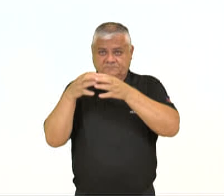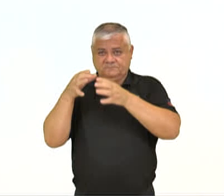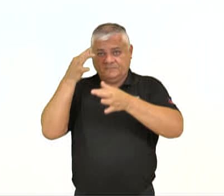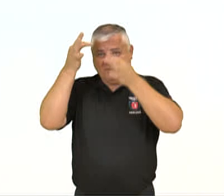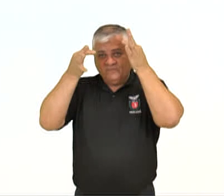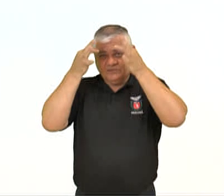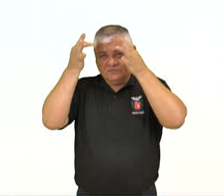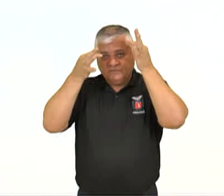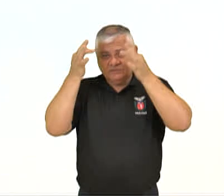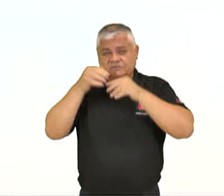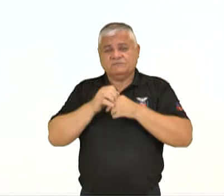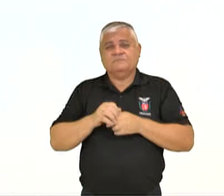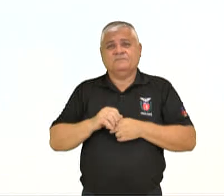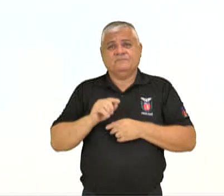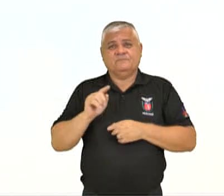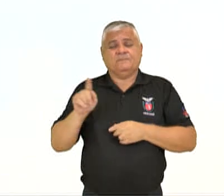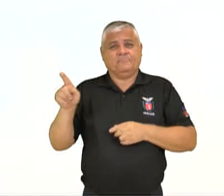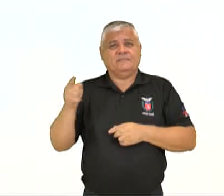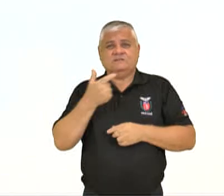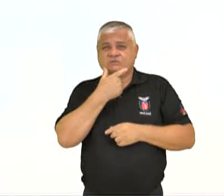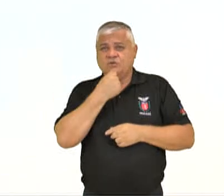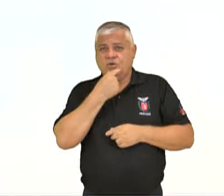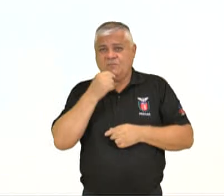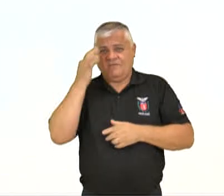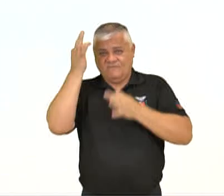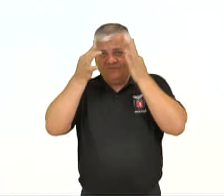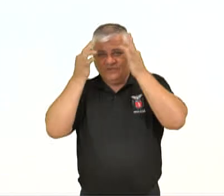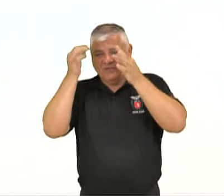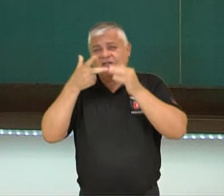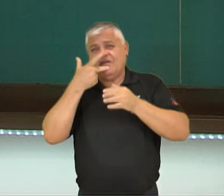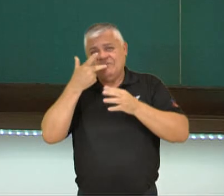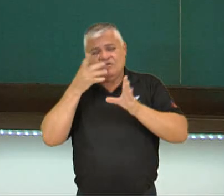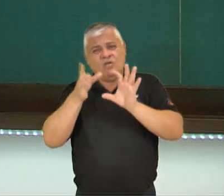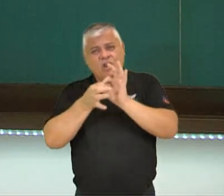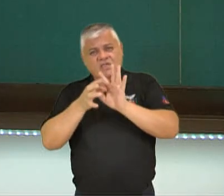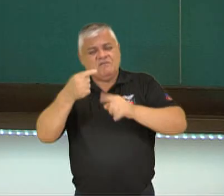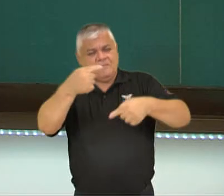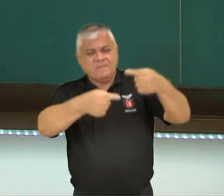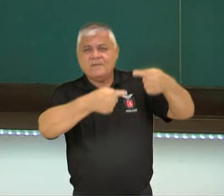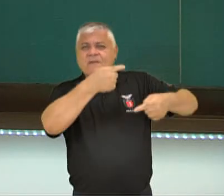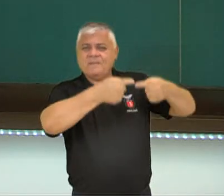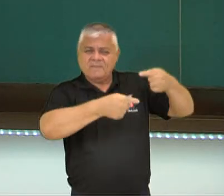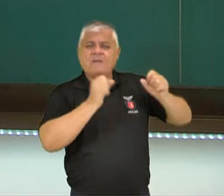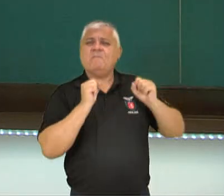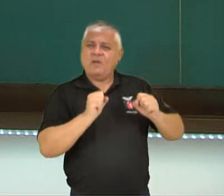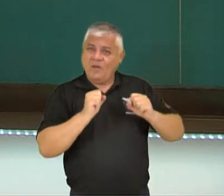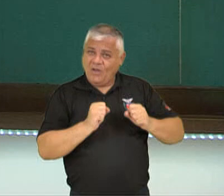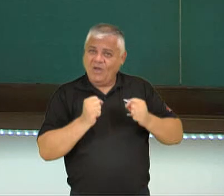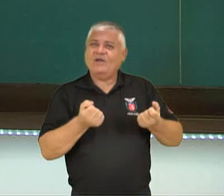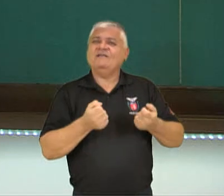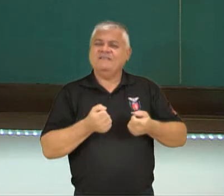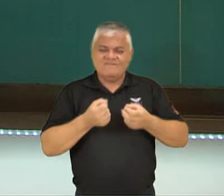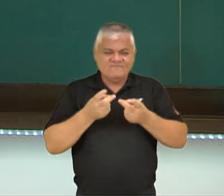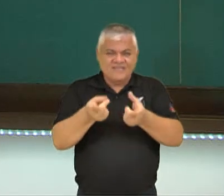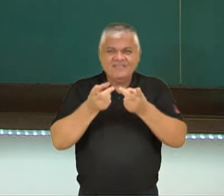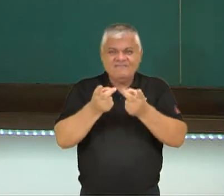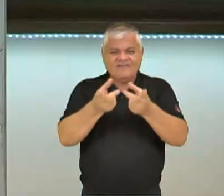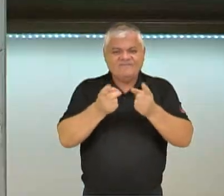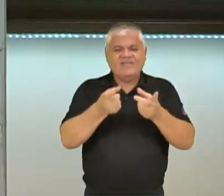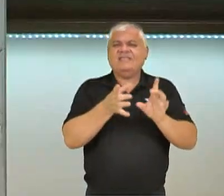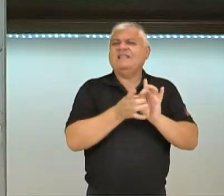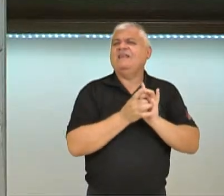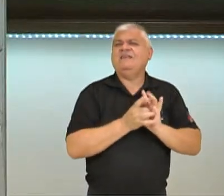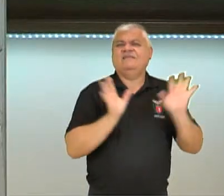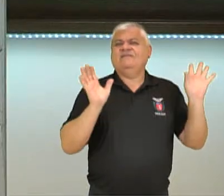fisiocratas, Adam Smith, ele também defendia a livre concorrência e o livre comércio entre as